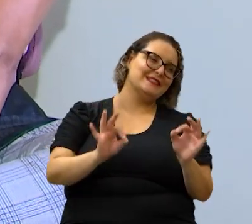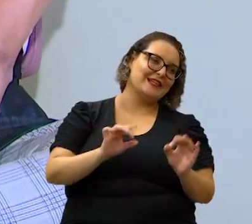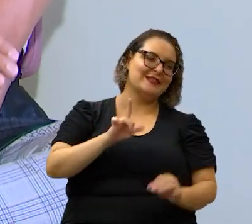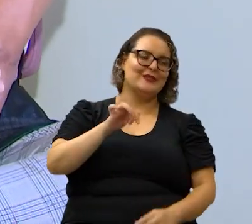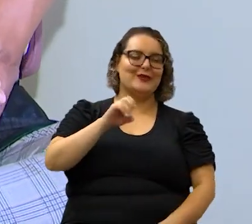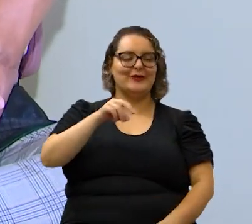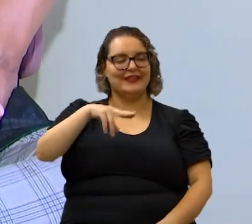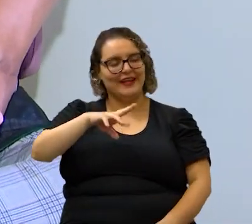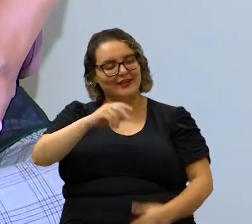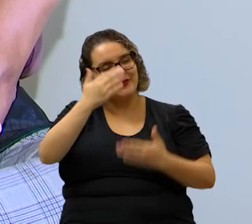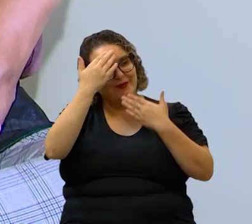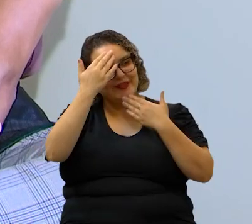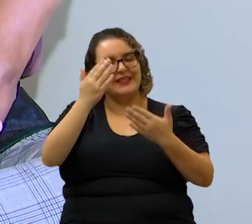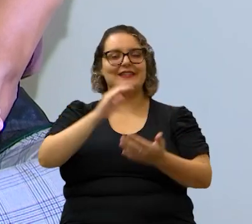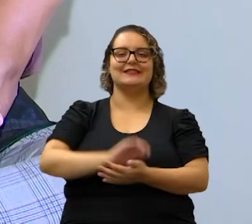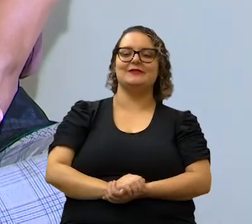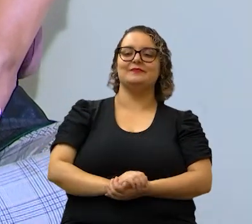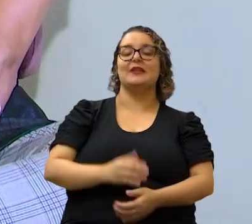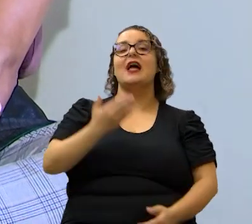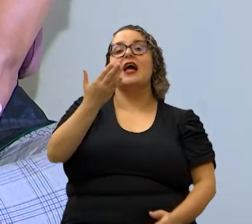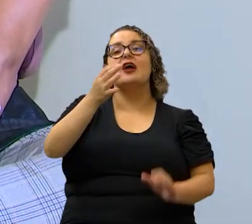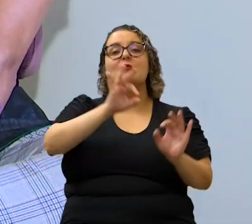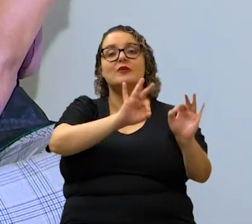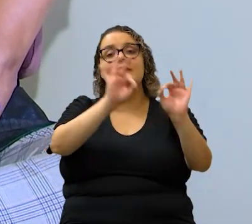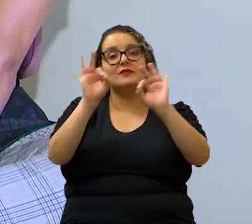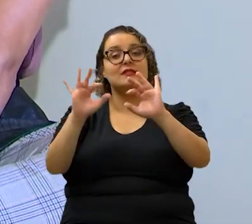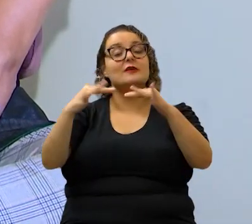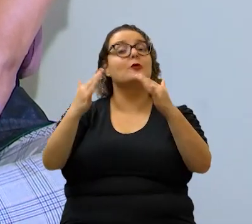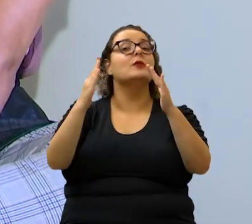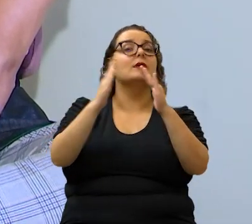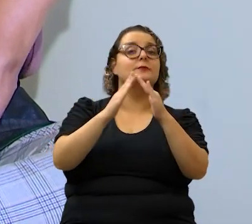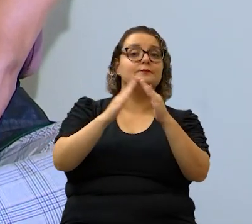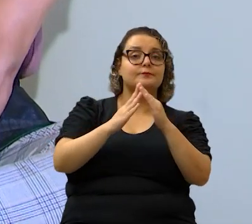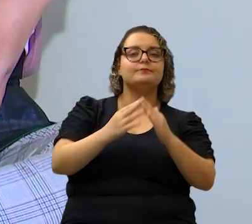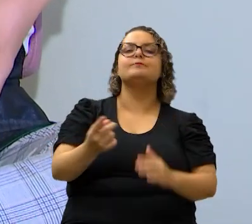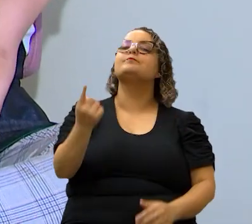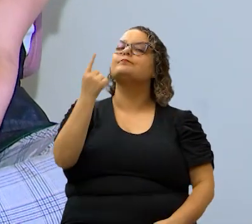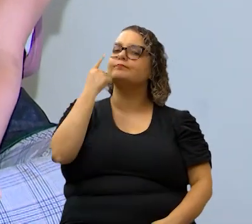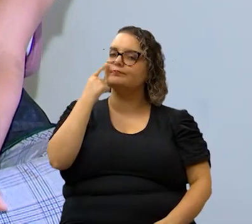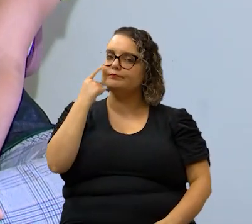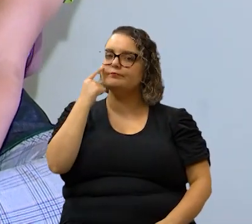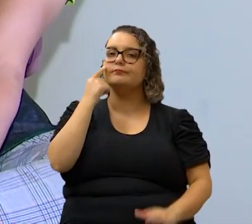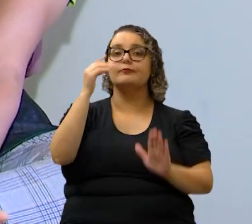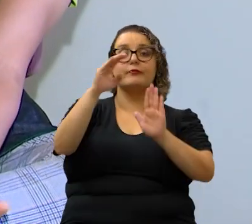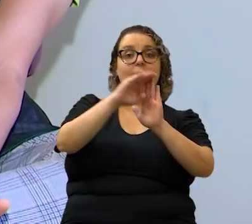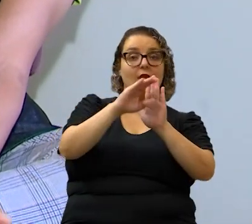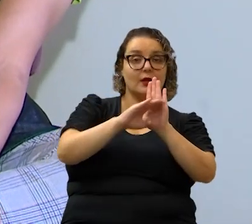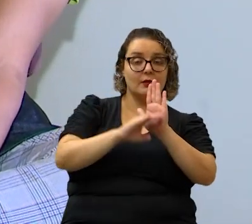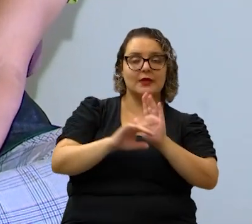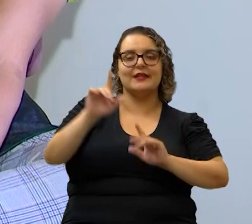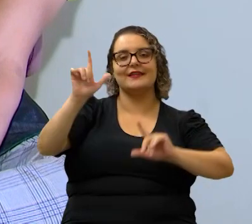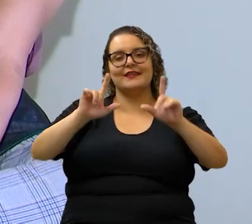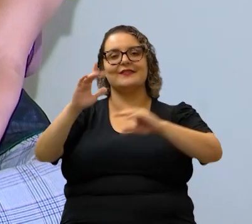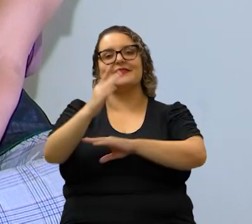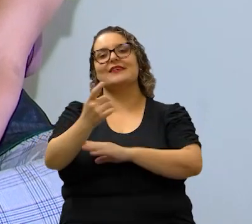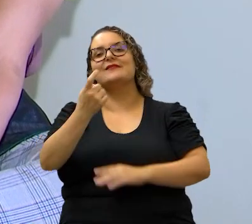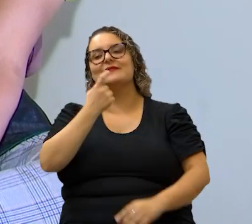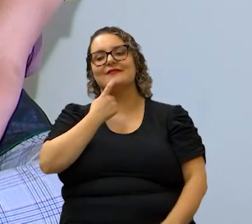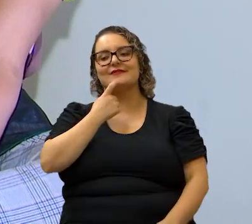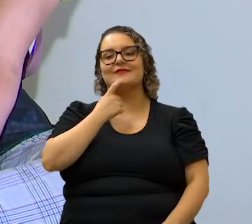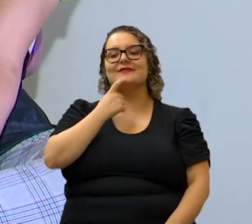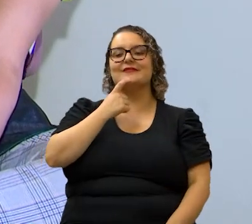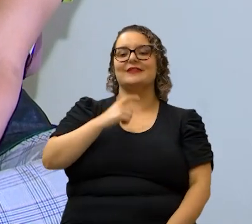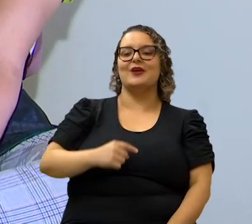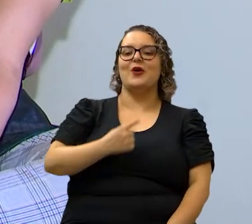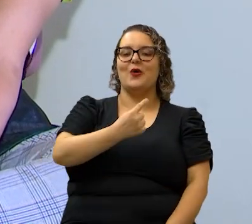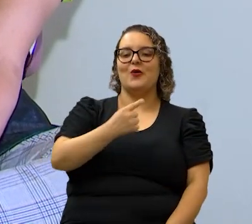certo, então, Leonardo, muito obrigada. E para você que está em casa, acompanhe o nosso programa sempre na TV Câmara Campinas,